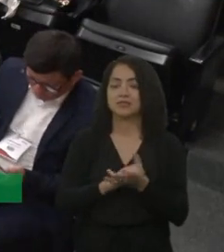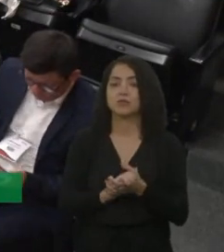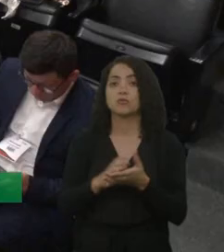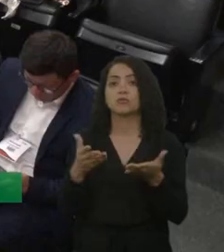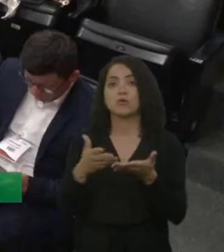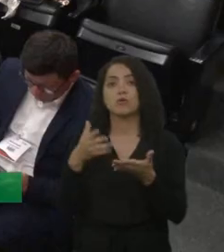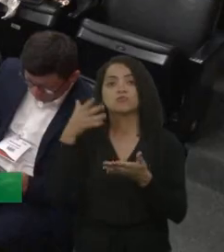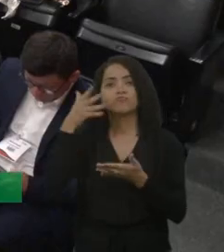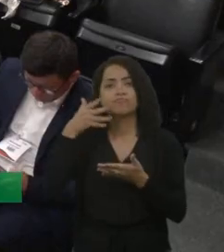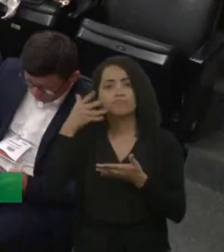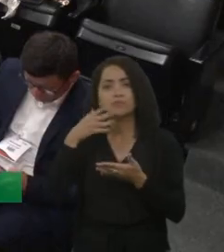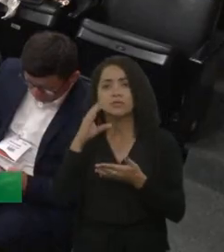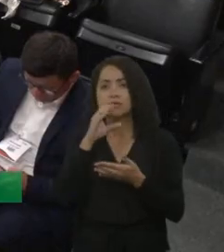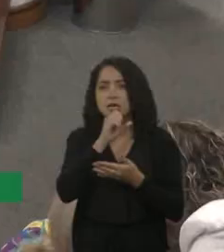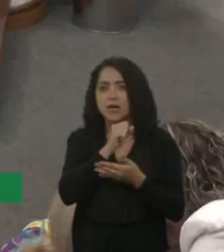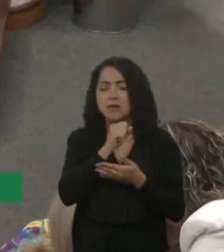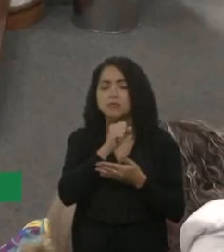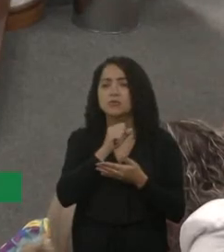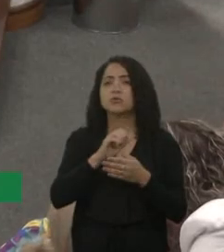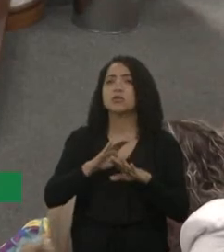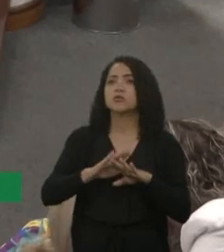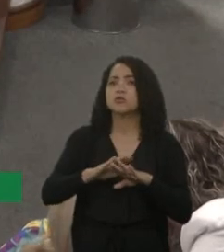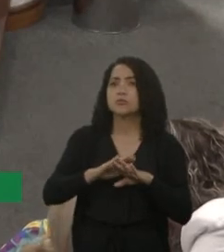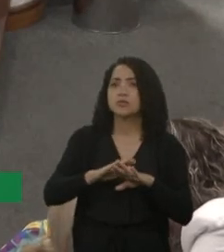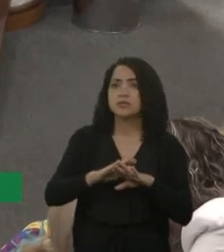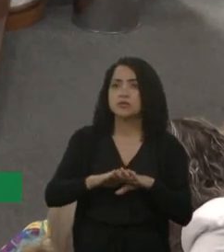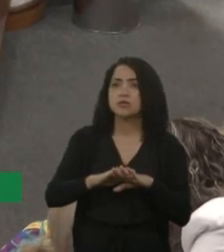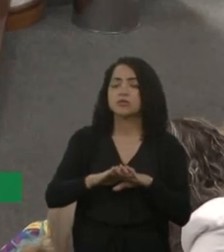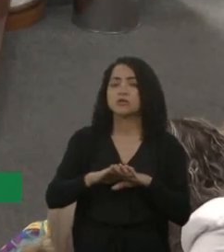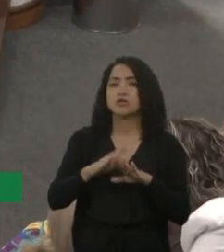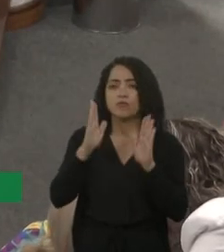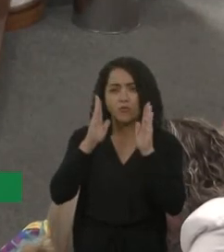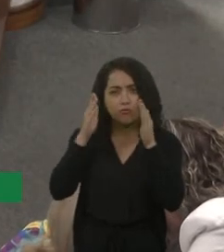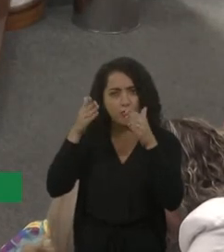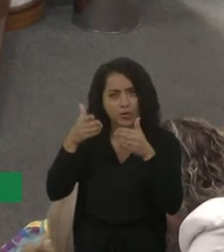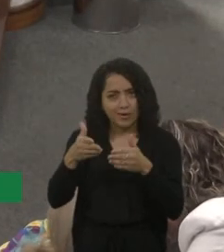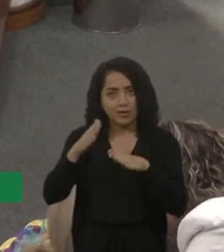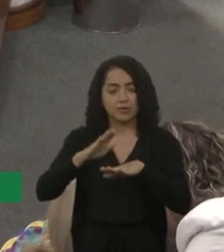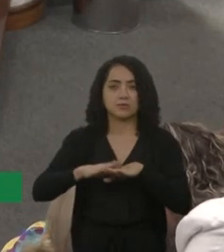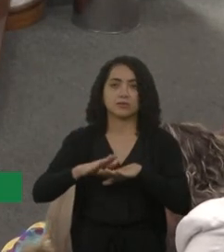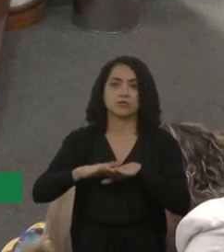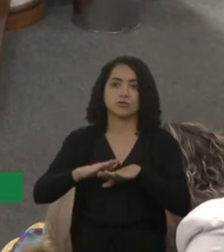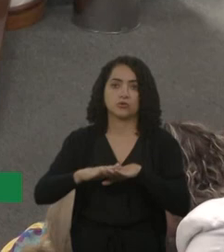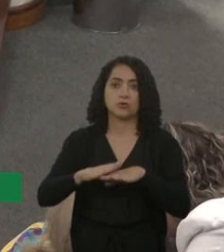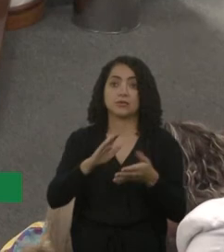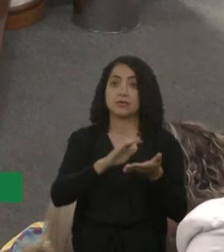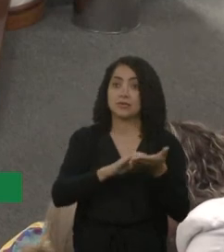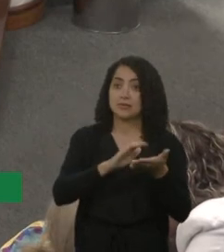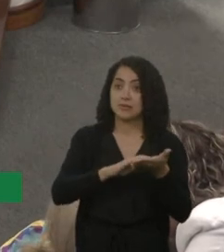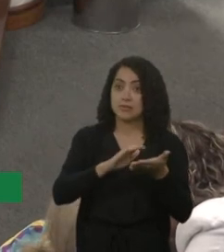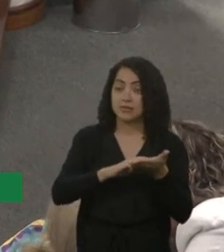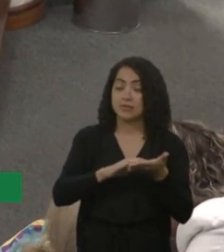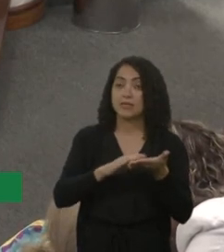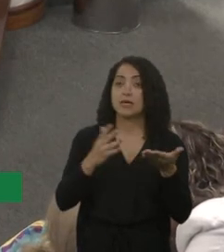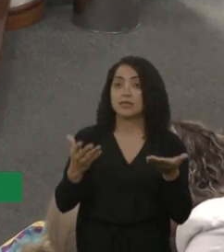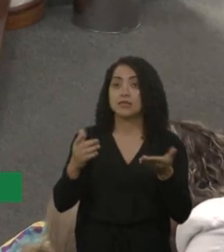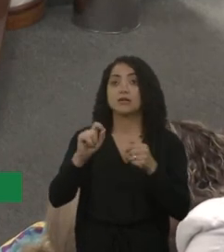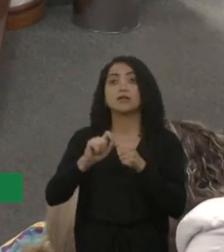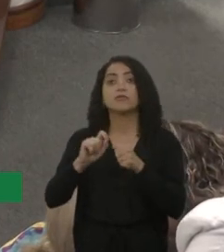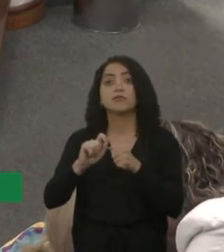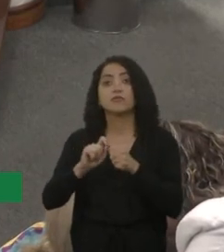breve, então, sobre as ações, né? Eu vou falar, vou focar nas ações que a Secretaria de Estado vem fazendo, né,